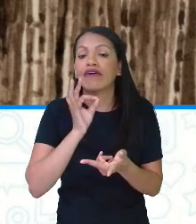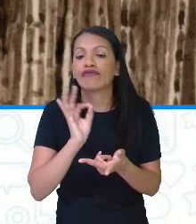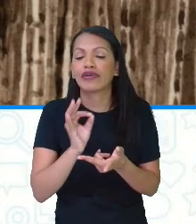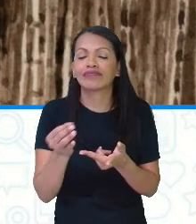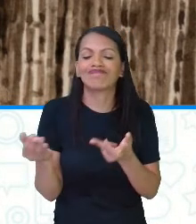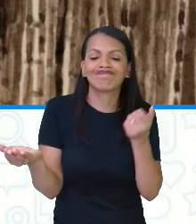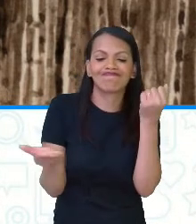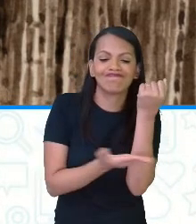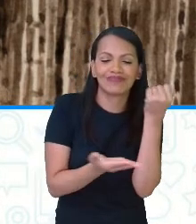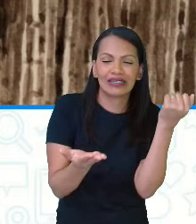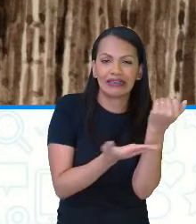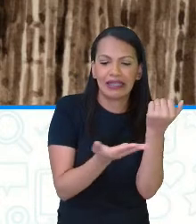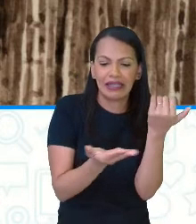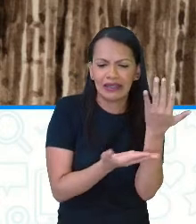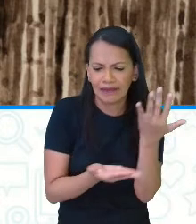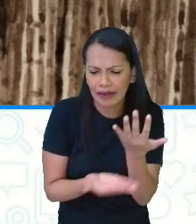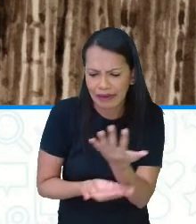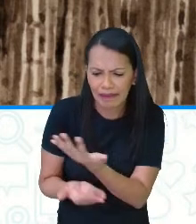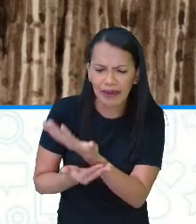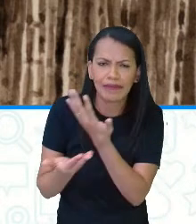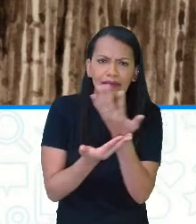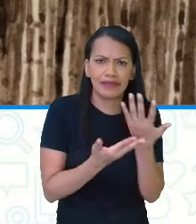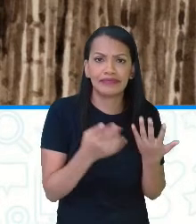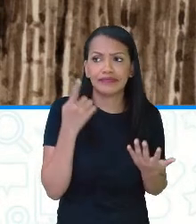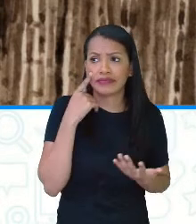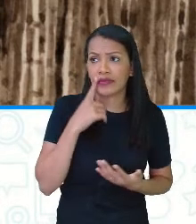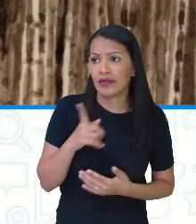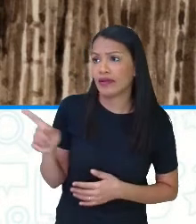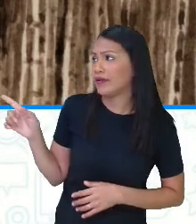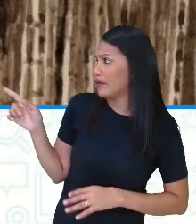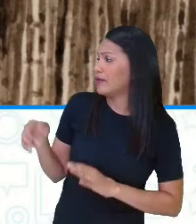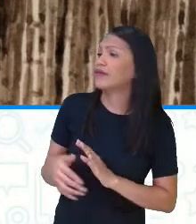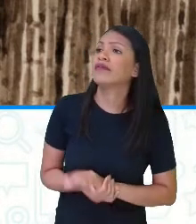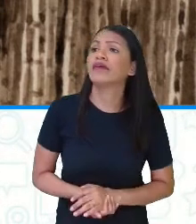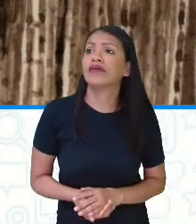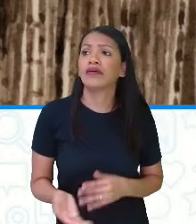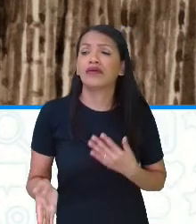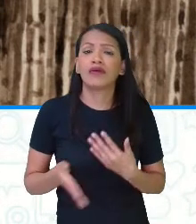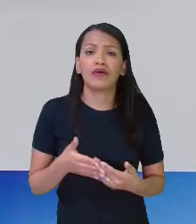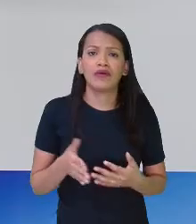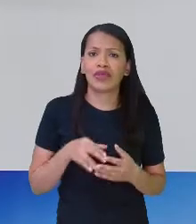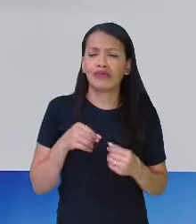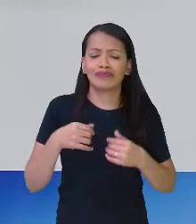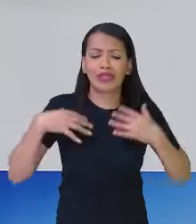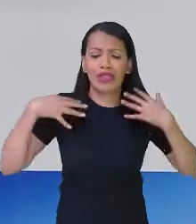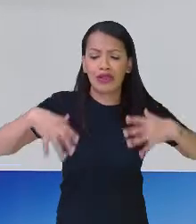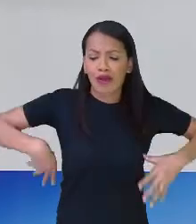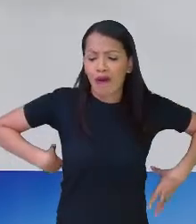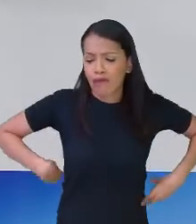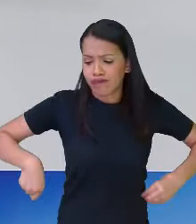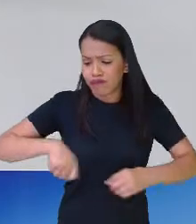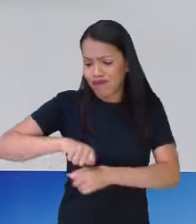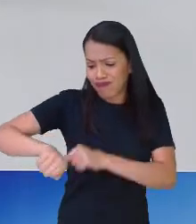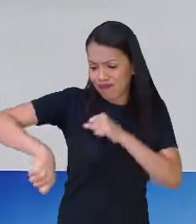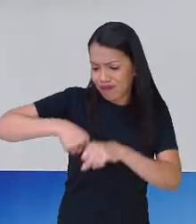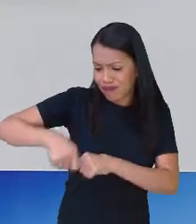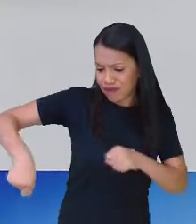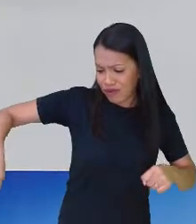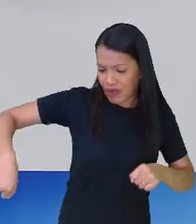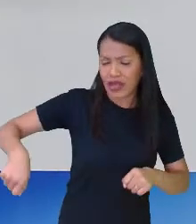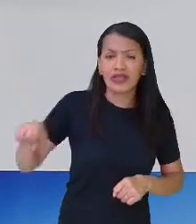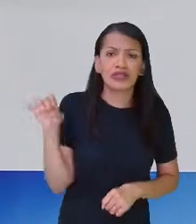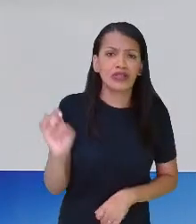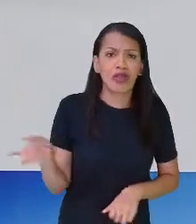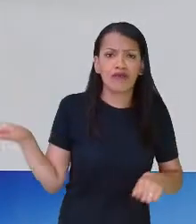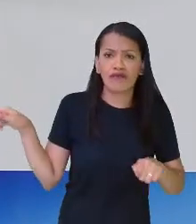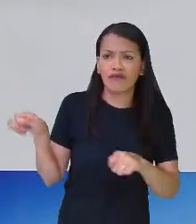cuidado de dar uma roupa decente para esse pessoal trabalhar, olha. Eles vestiam trapos, mulambos, qualquer coisa, tá bom. Ele só vai fazer o meu